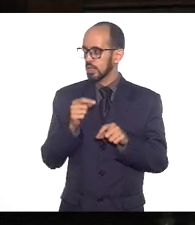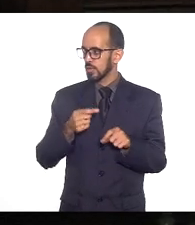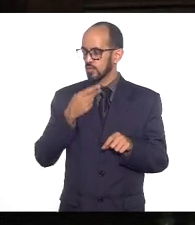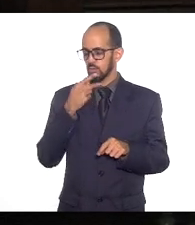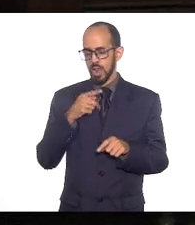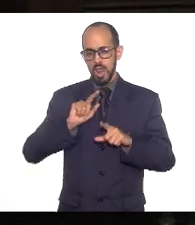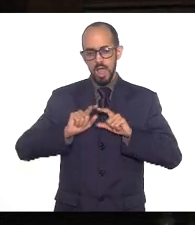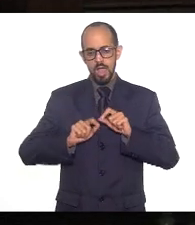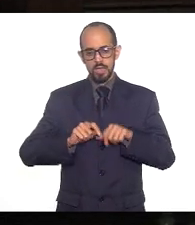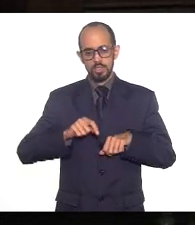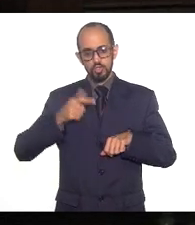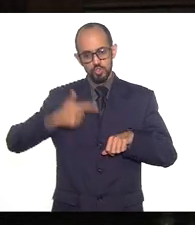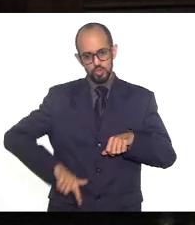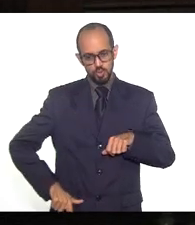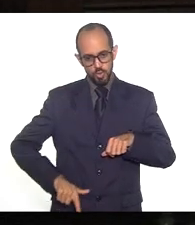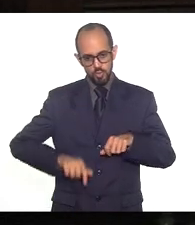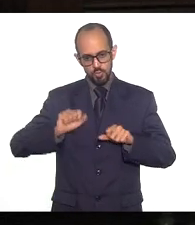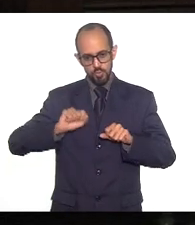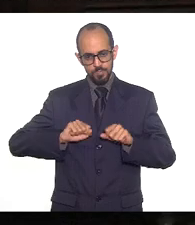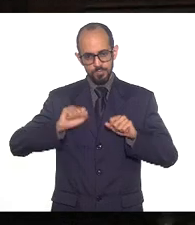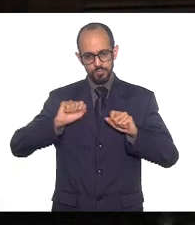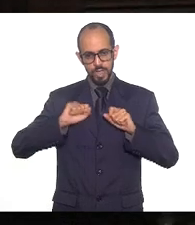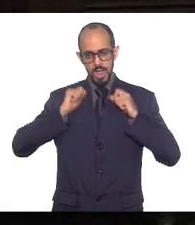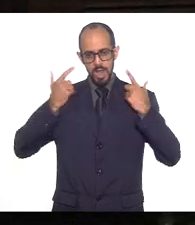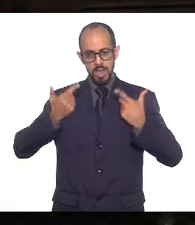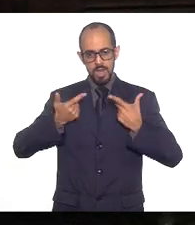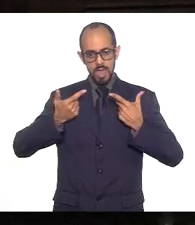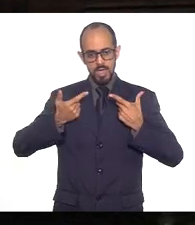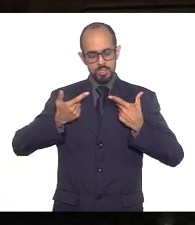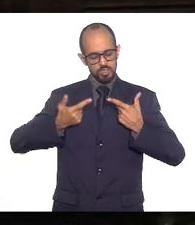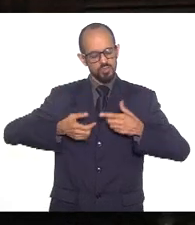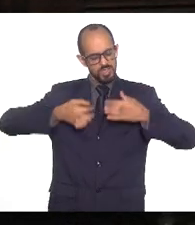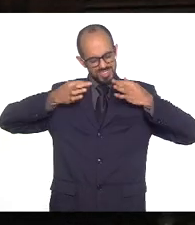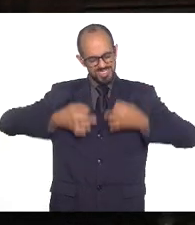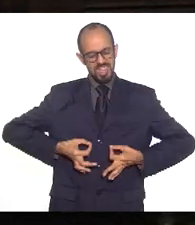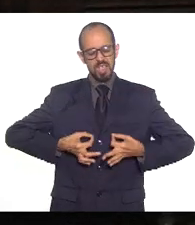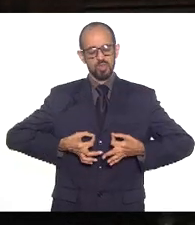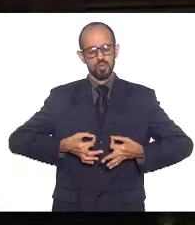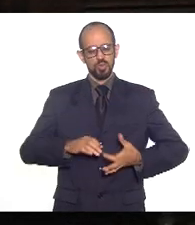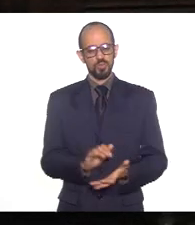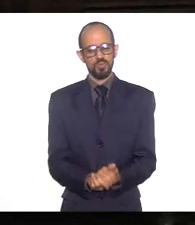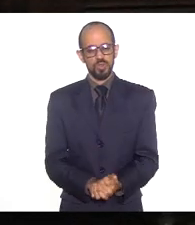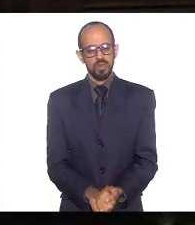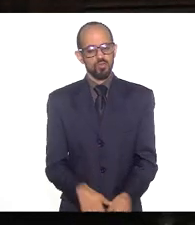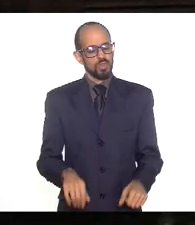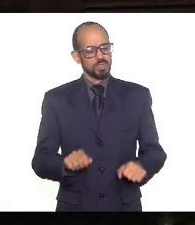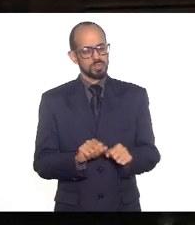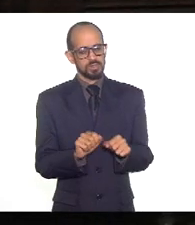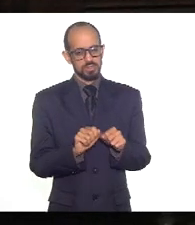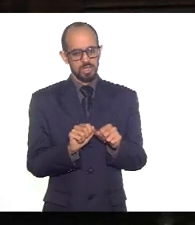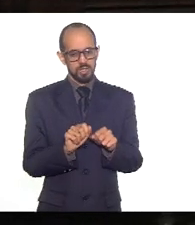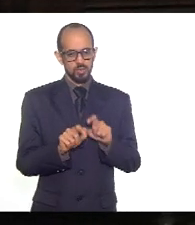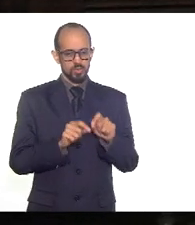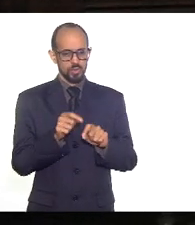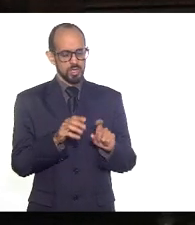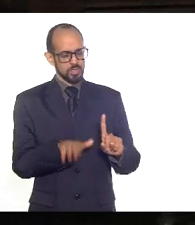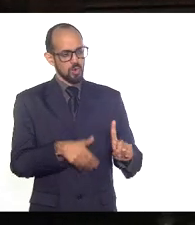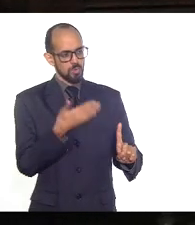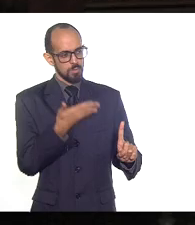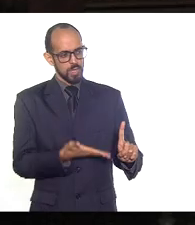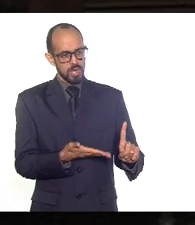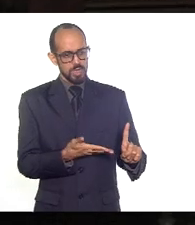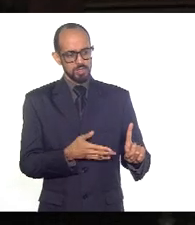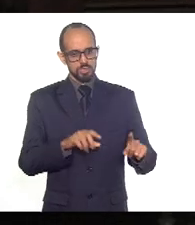que mais uma vez Assembleia Acertou em cheio a fazer essa homenagem